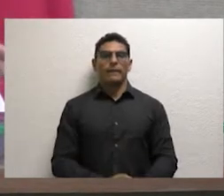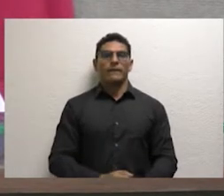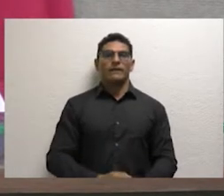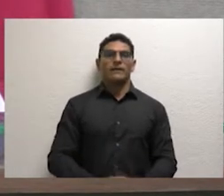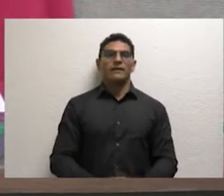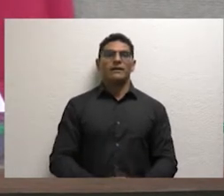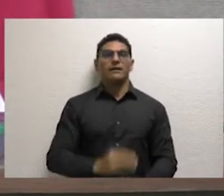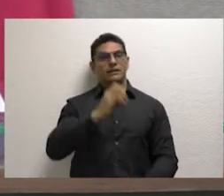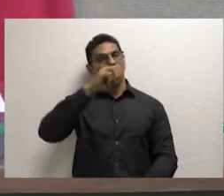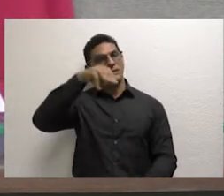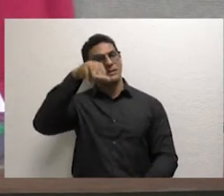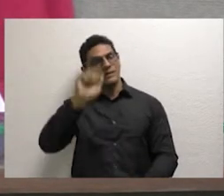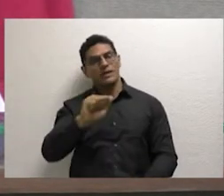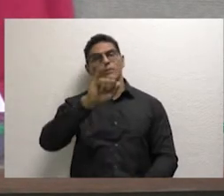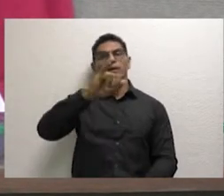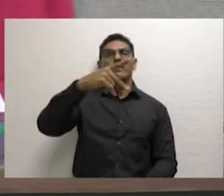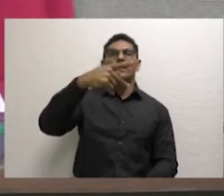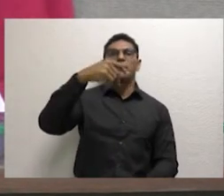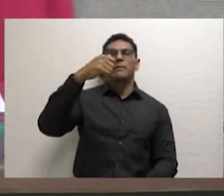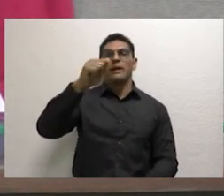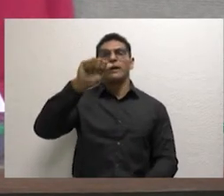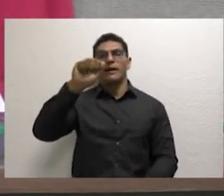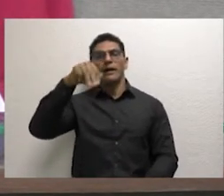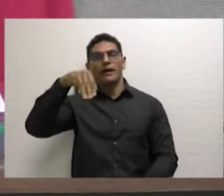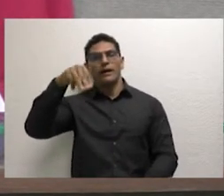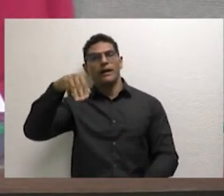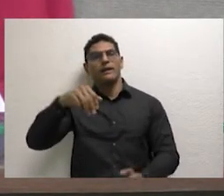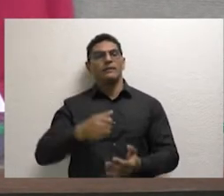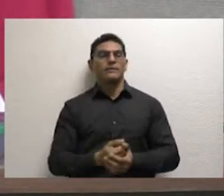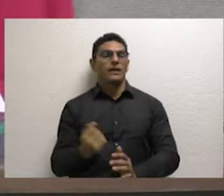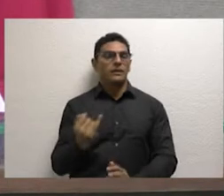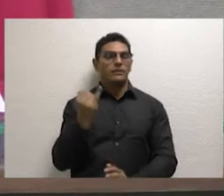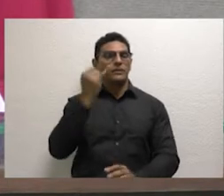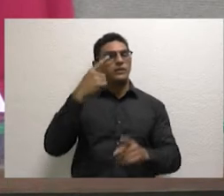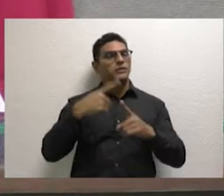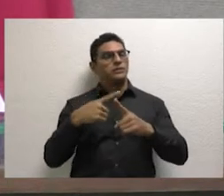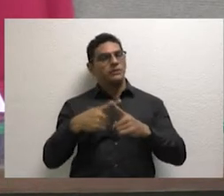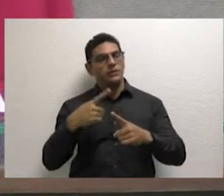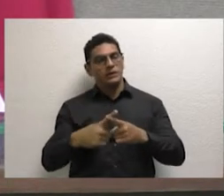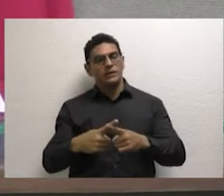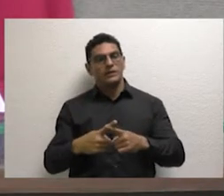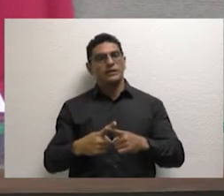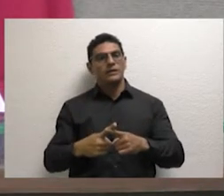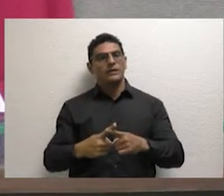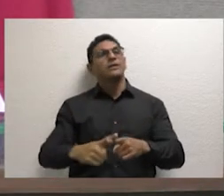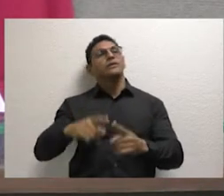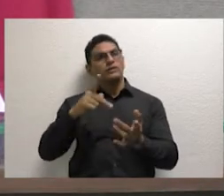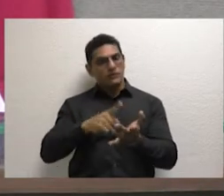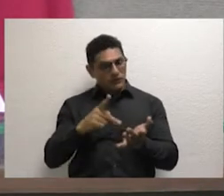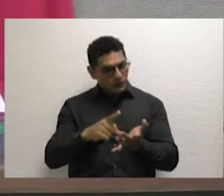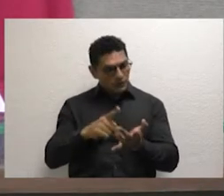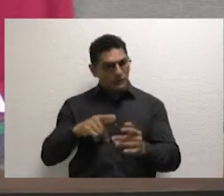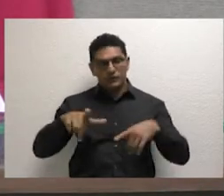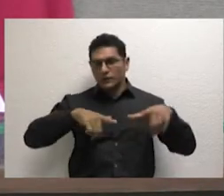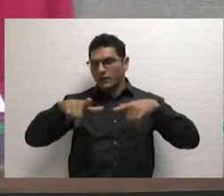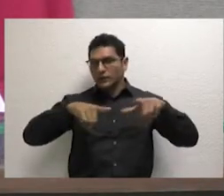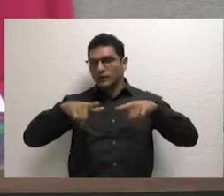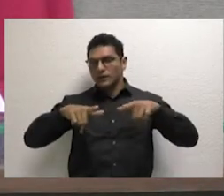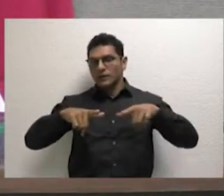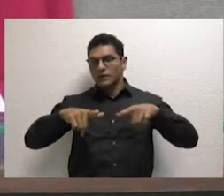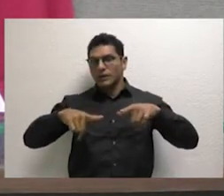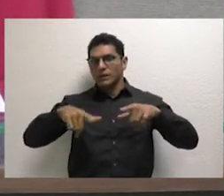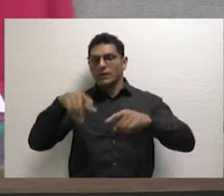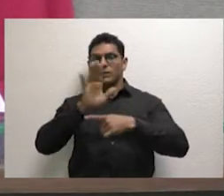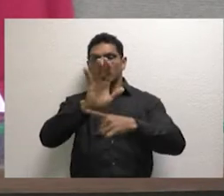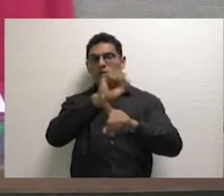Ipaã, e esse entrosamento é importante, porque certamente vai fazer com que melhores serviços sejam prestados à